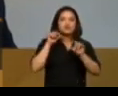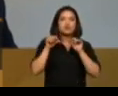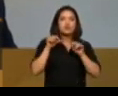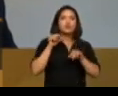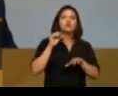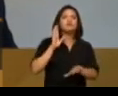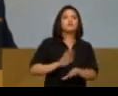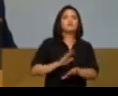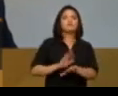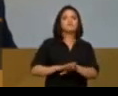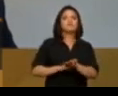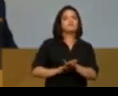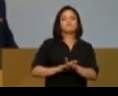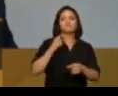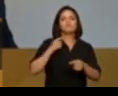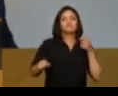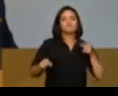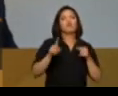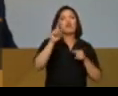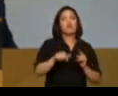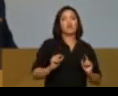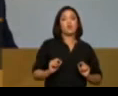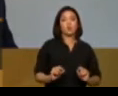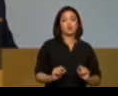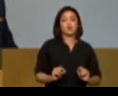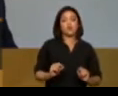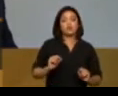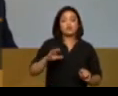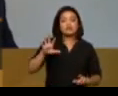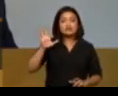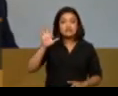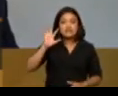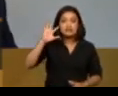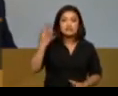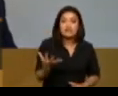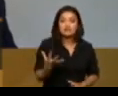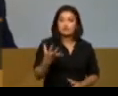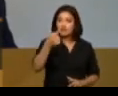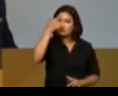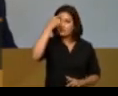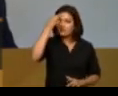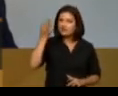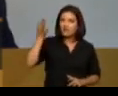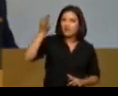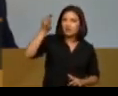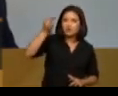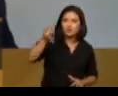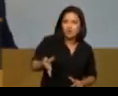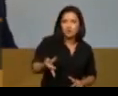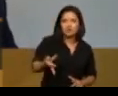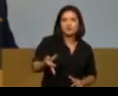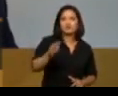ordem pragmática. Constitui uma decisão que se projeta no tempo,